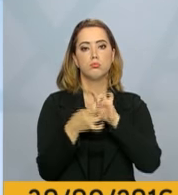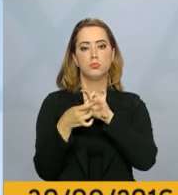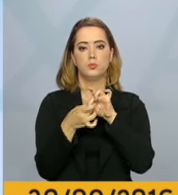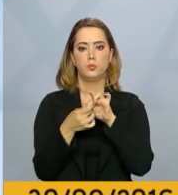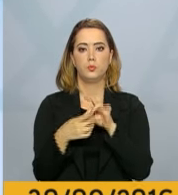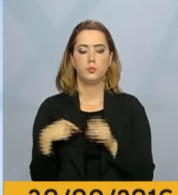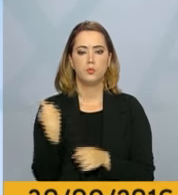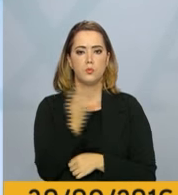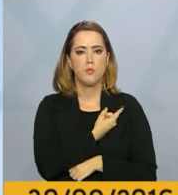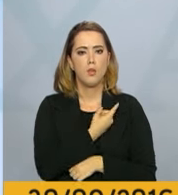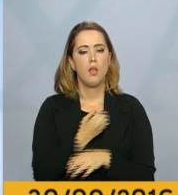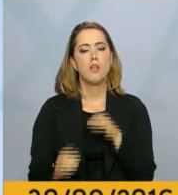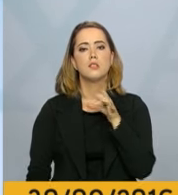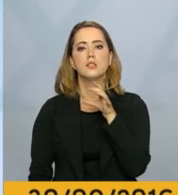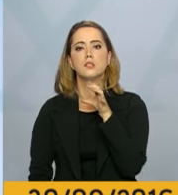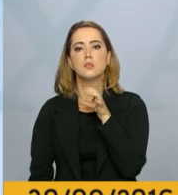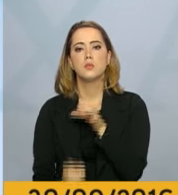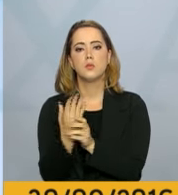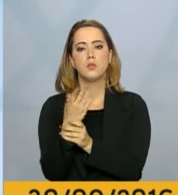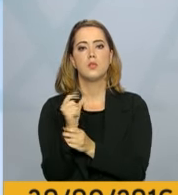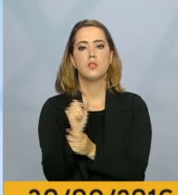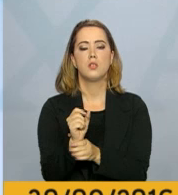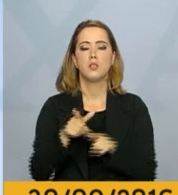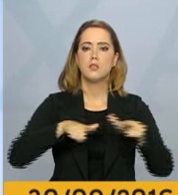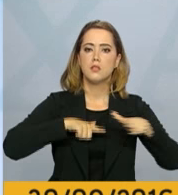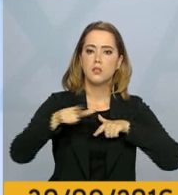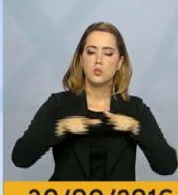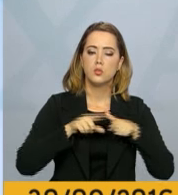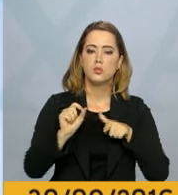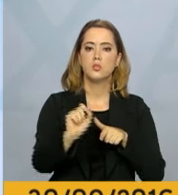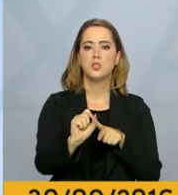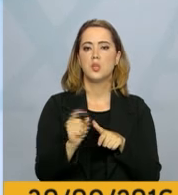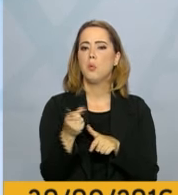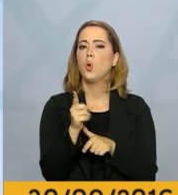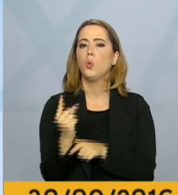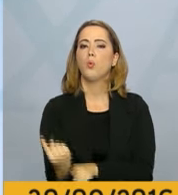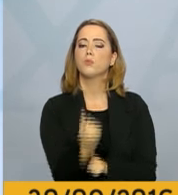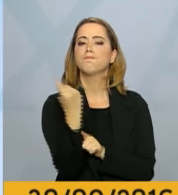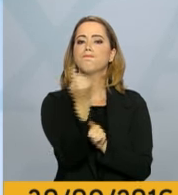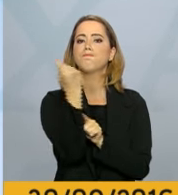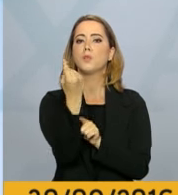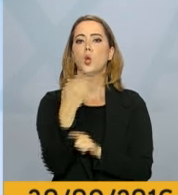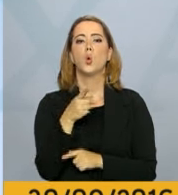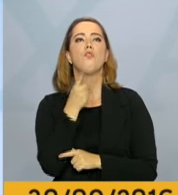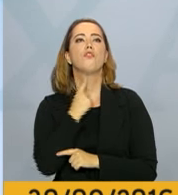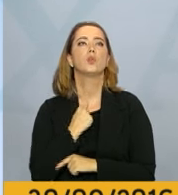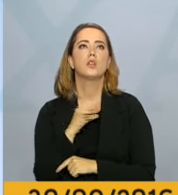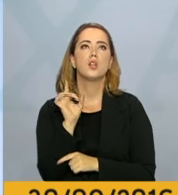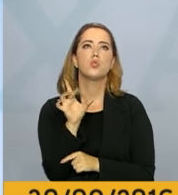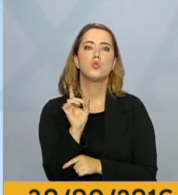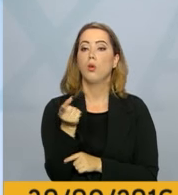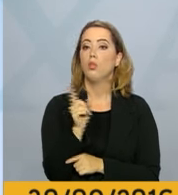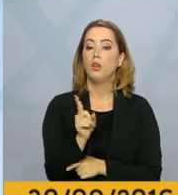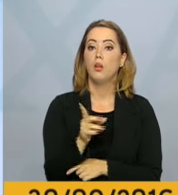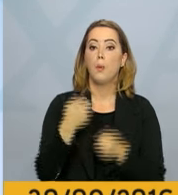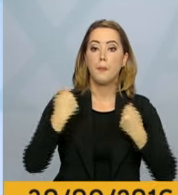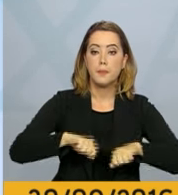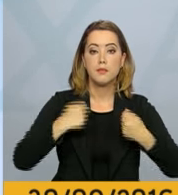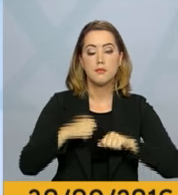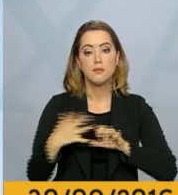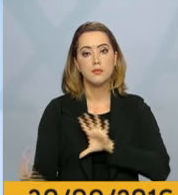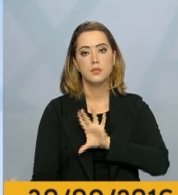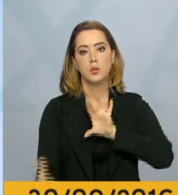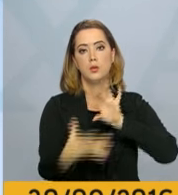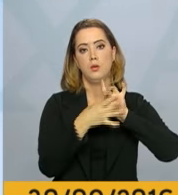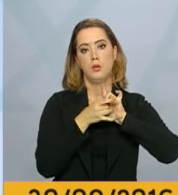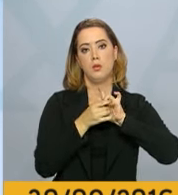empregadores. A criação de empregos não é um ato isolado de vontade. Depende da